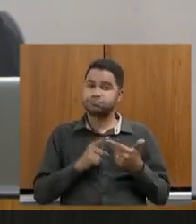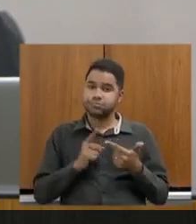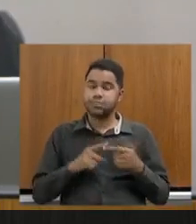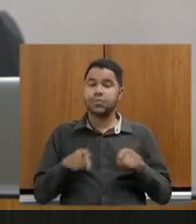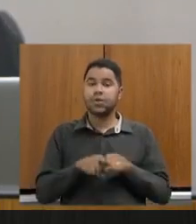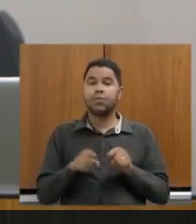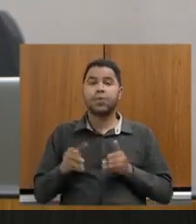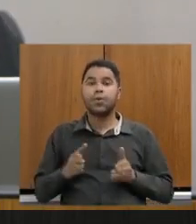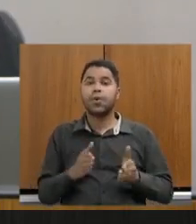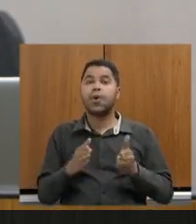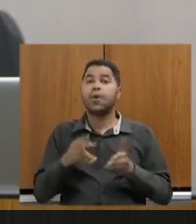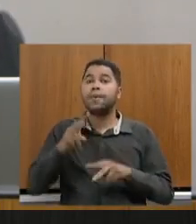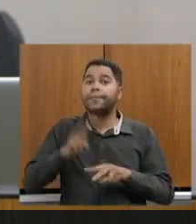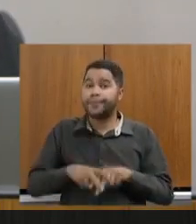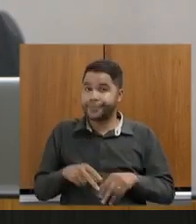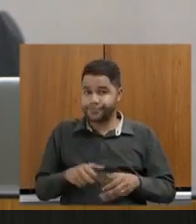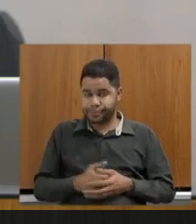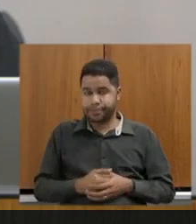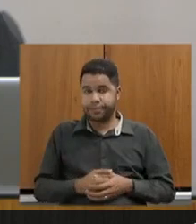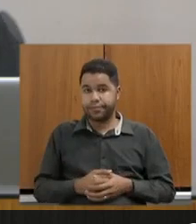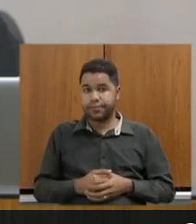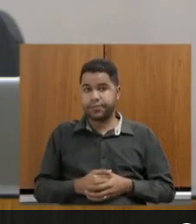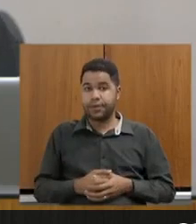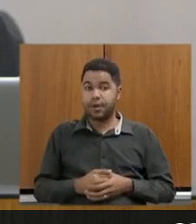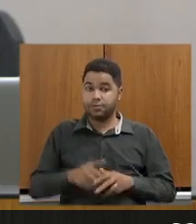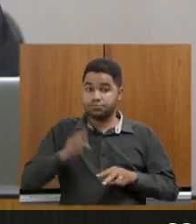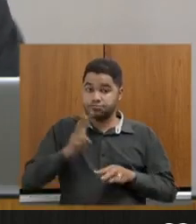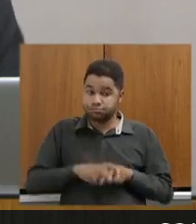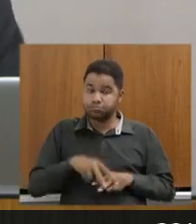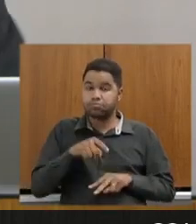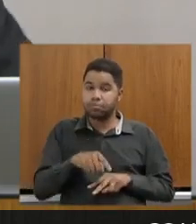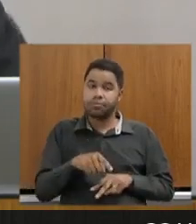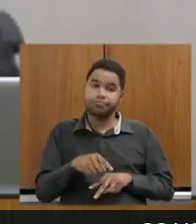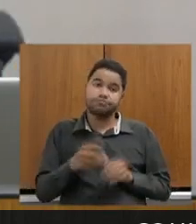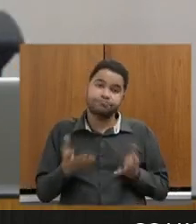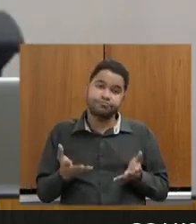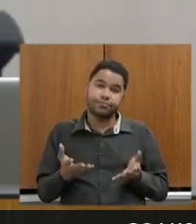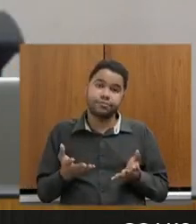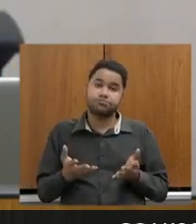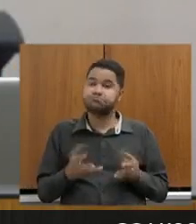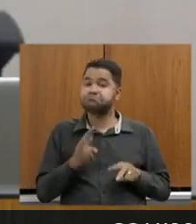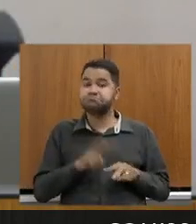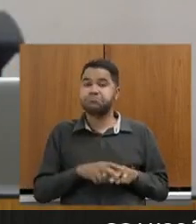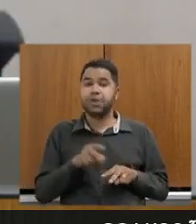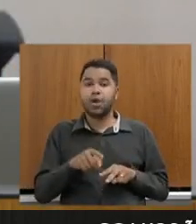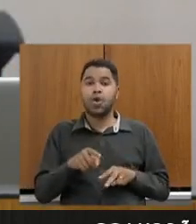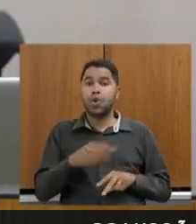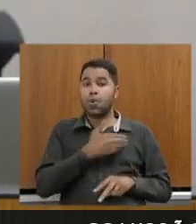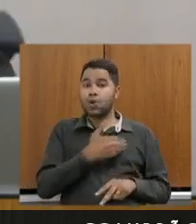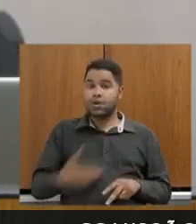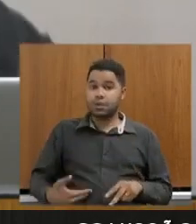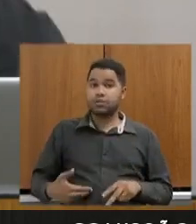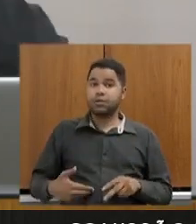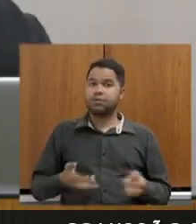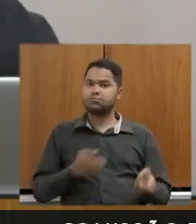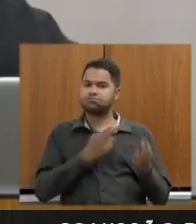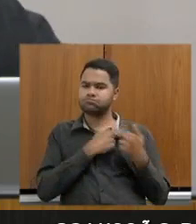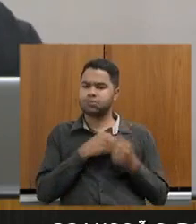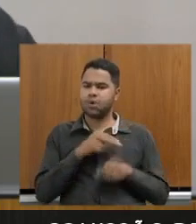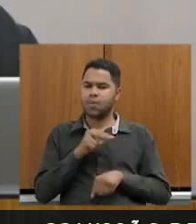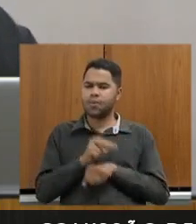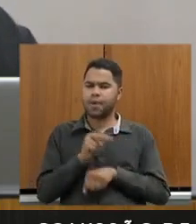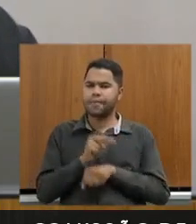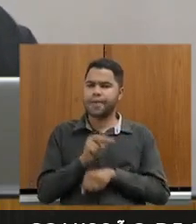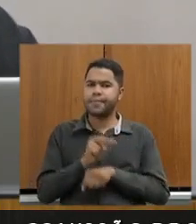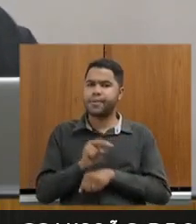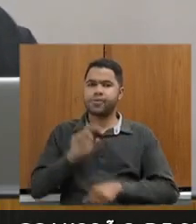que também estava sendo conduzido um preço ao ser preso ele está custodiado é você custou de ar do estado tem o dever né de zelar